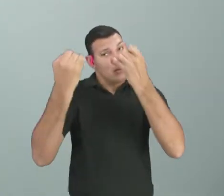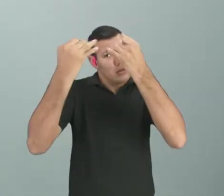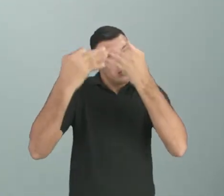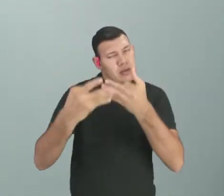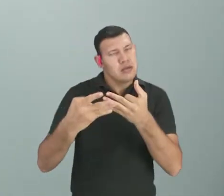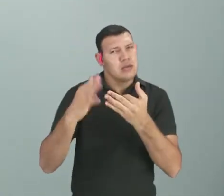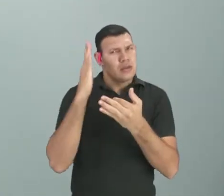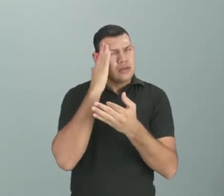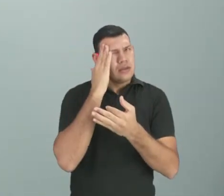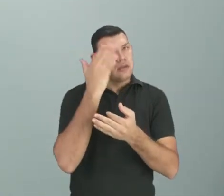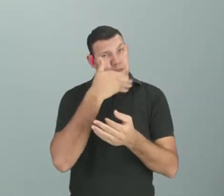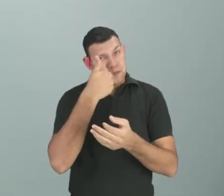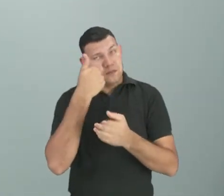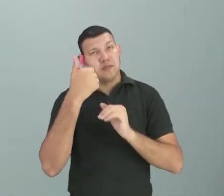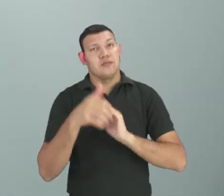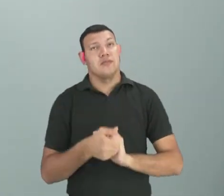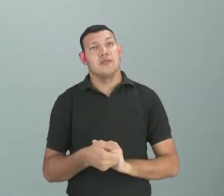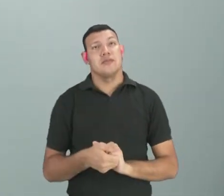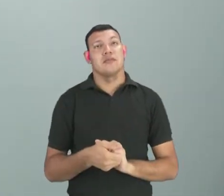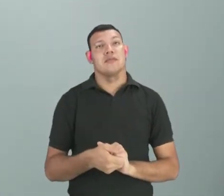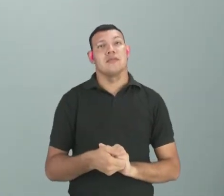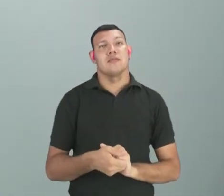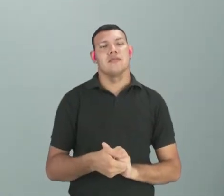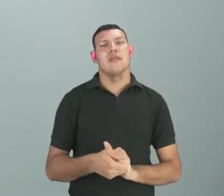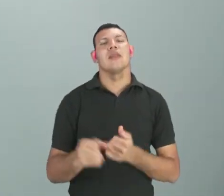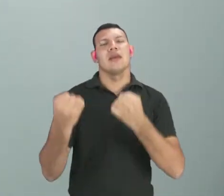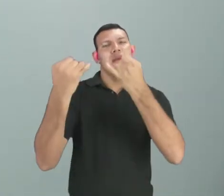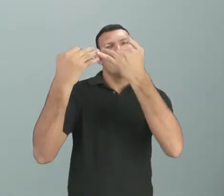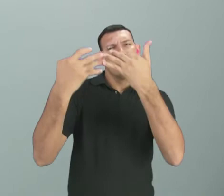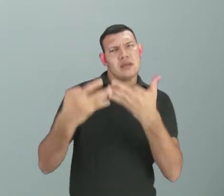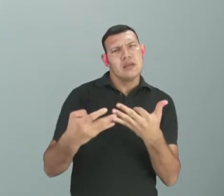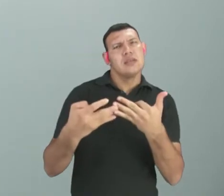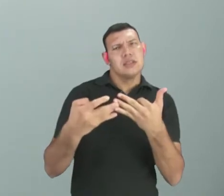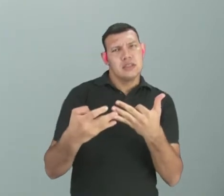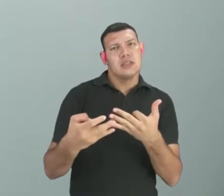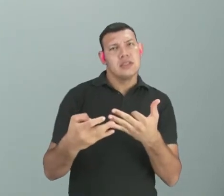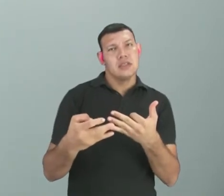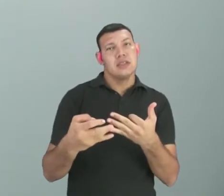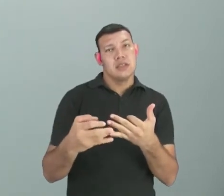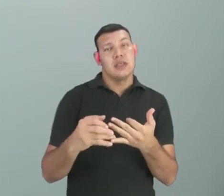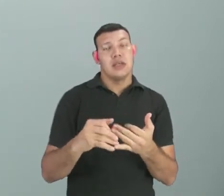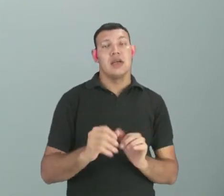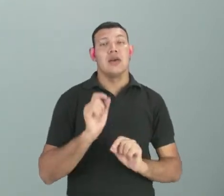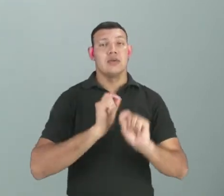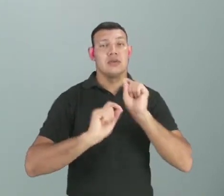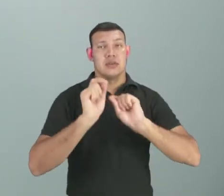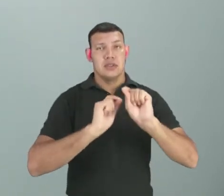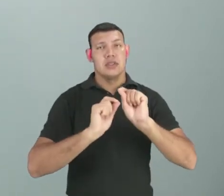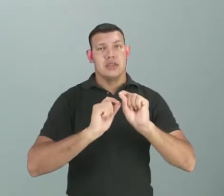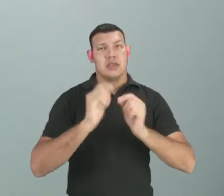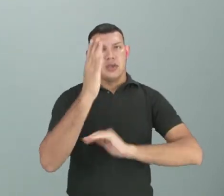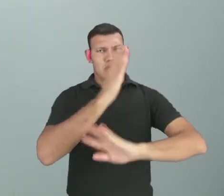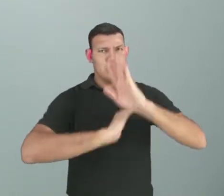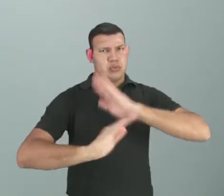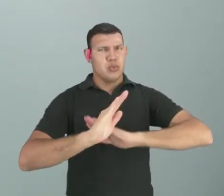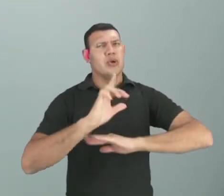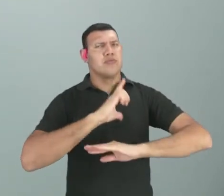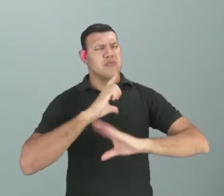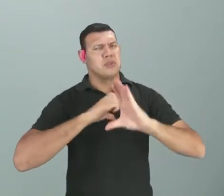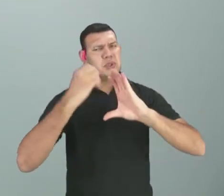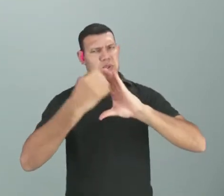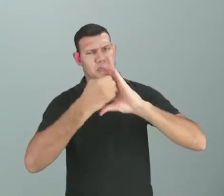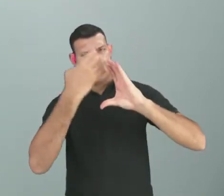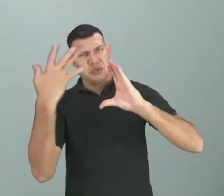Quando a gente fala do jiu-jitsu, né, a gente viu agora que existem dois tipos de características